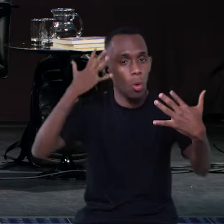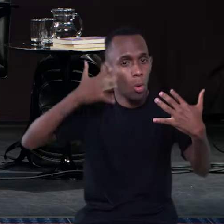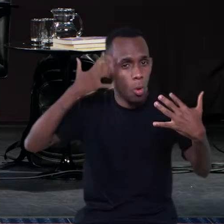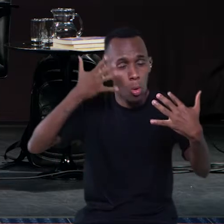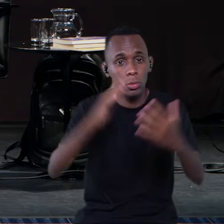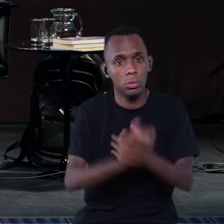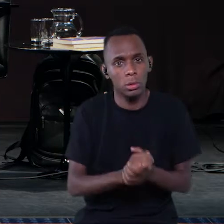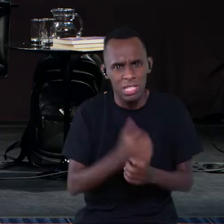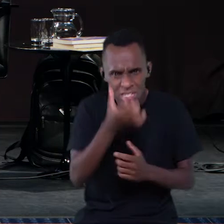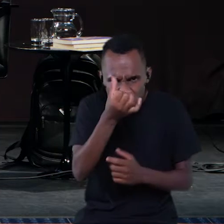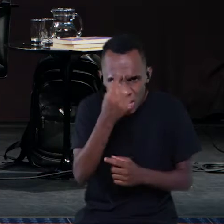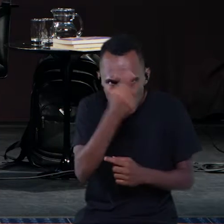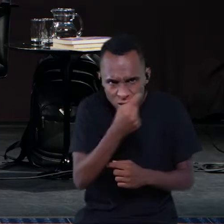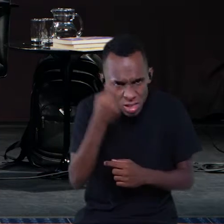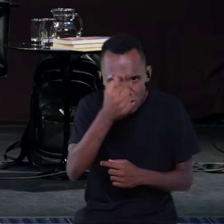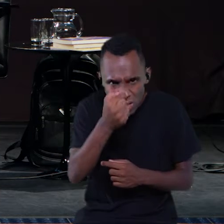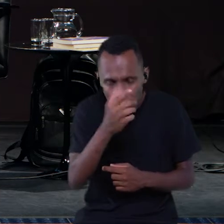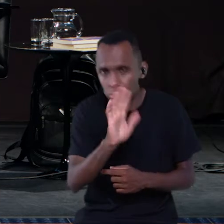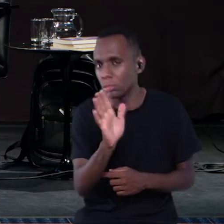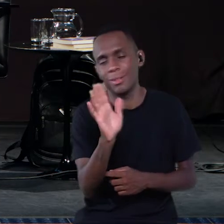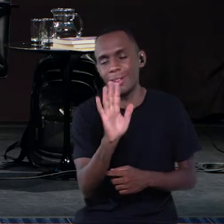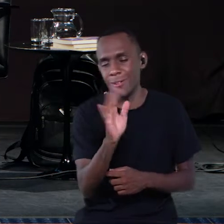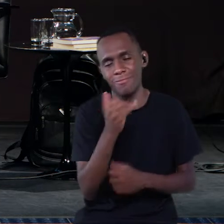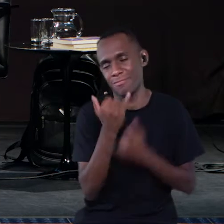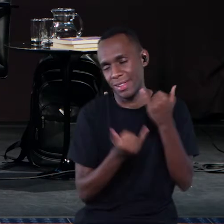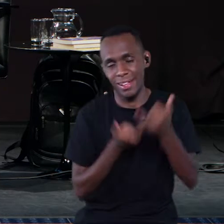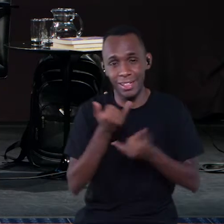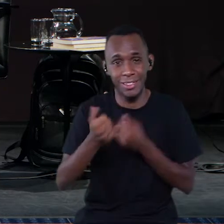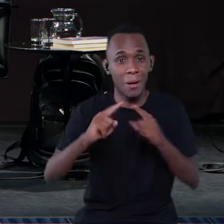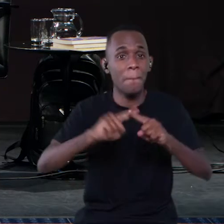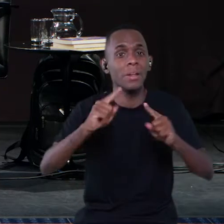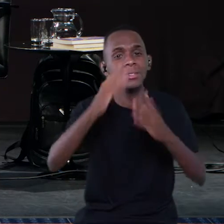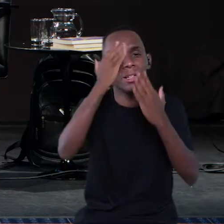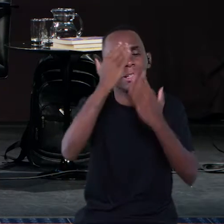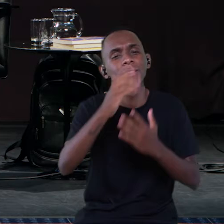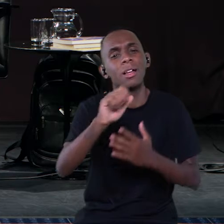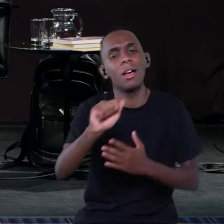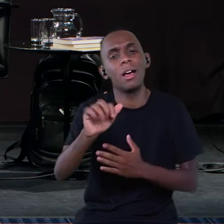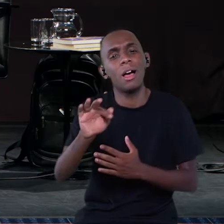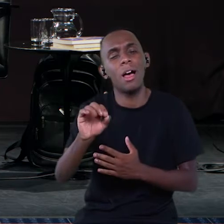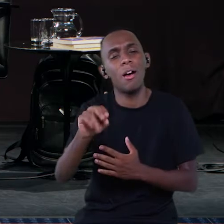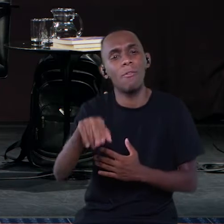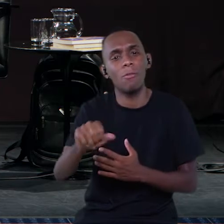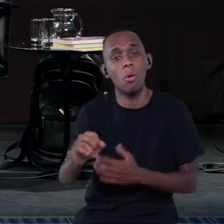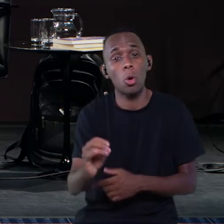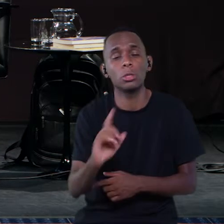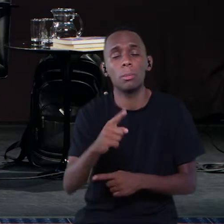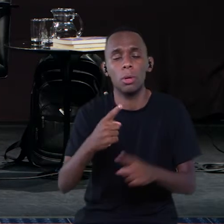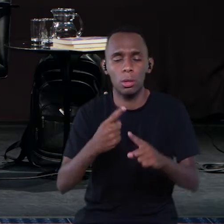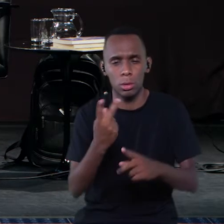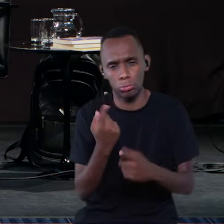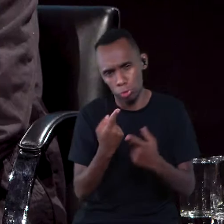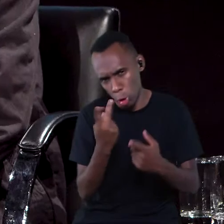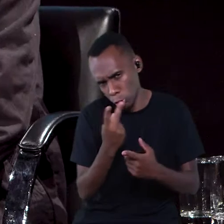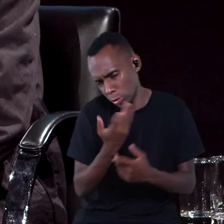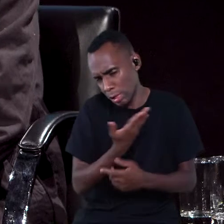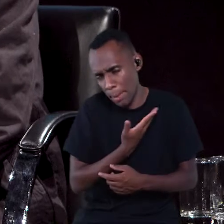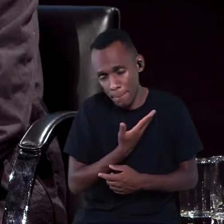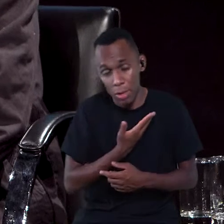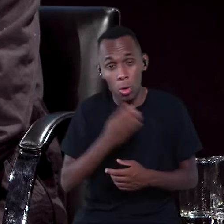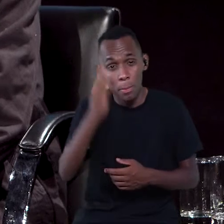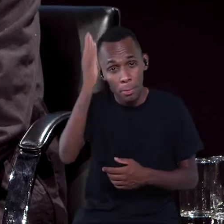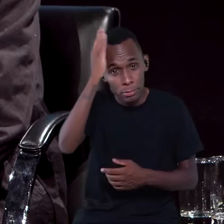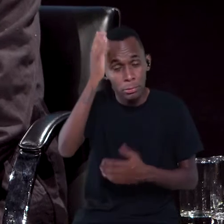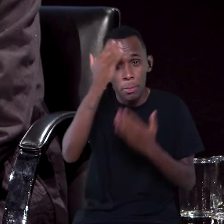Não falaremos, de fato, 6 horas, nem 7, né? Mas agradeço demais ao Afonso também, é um convite de amigo. Agradeço ao